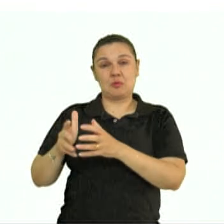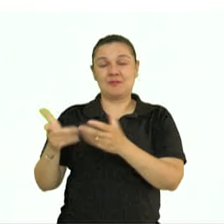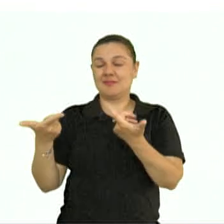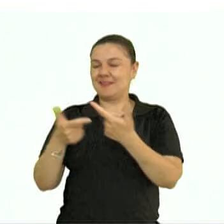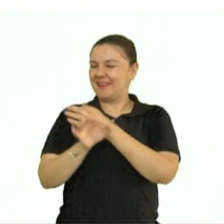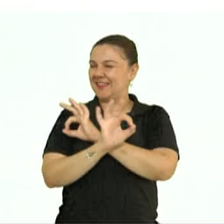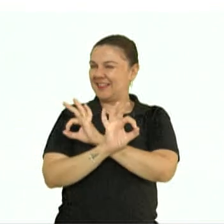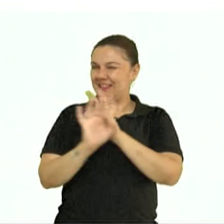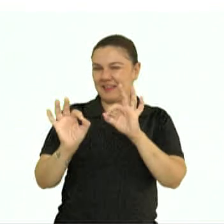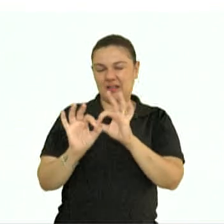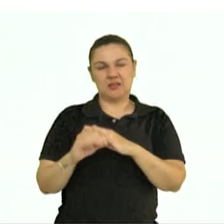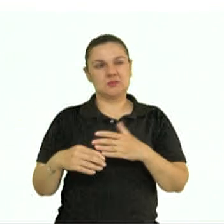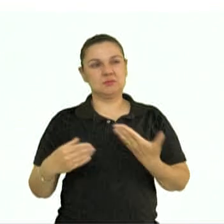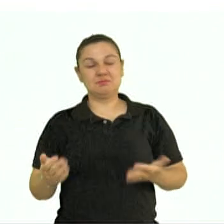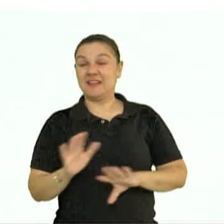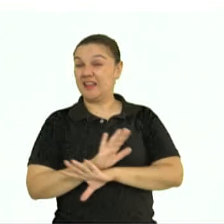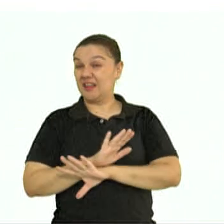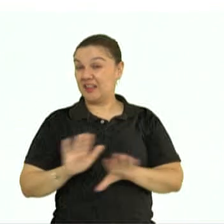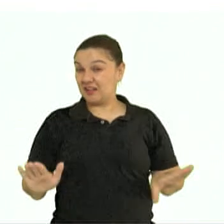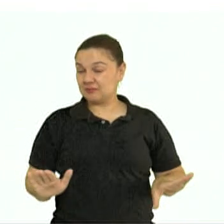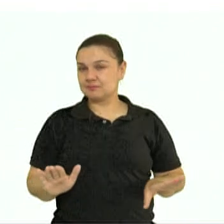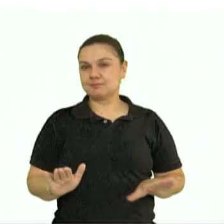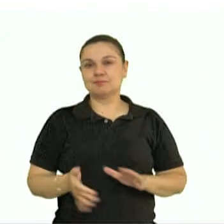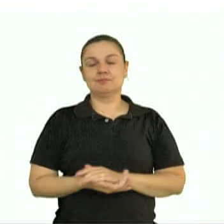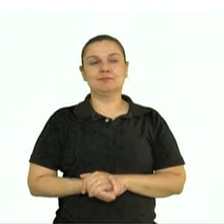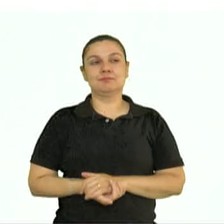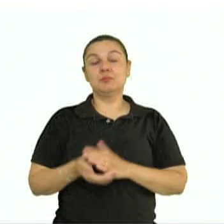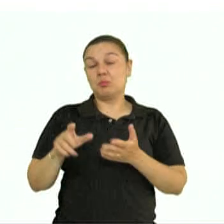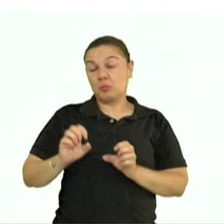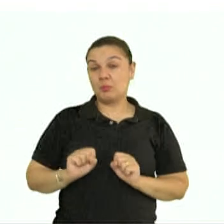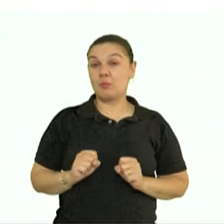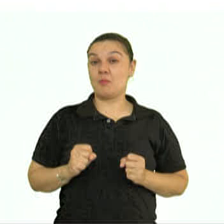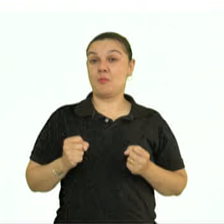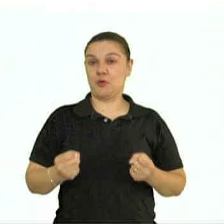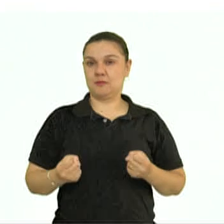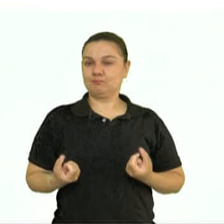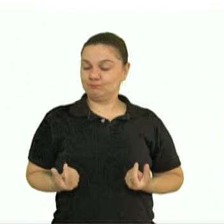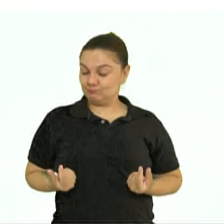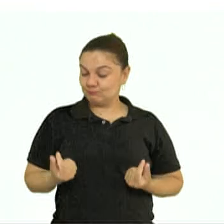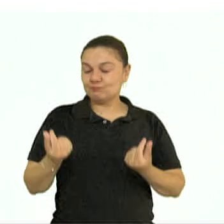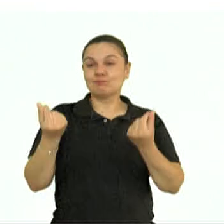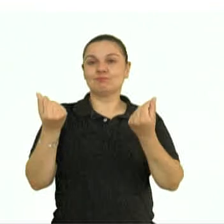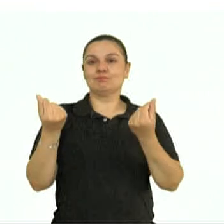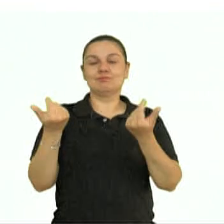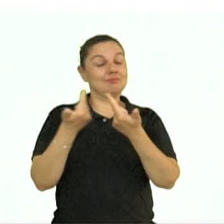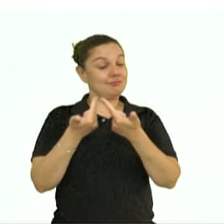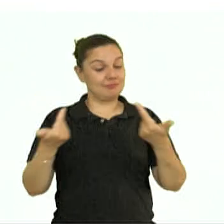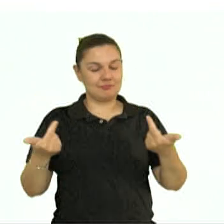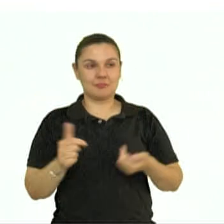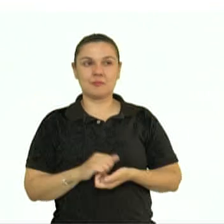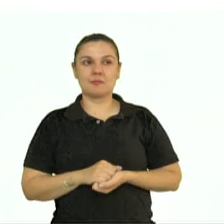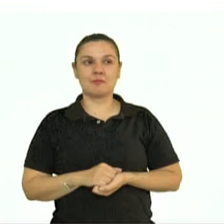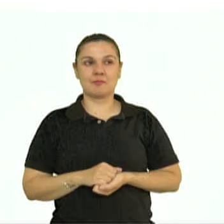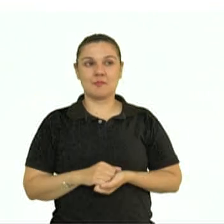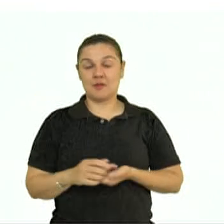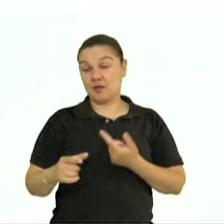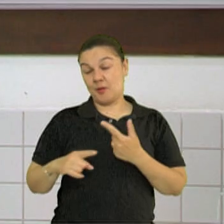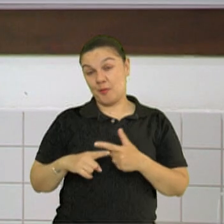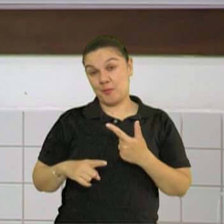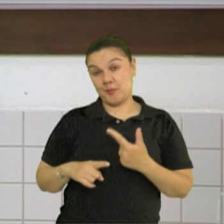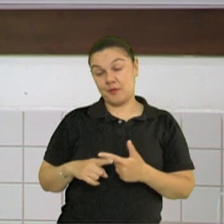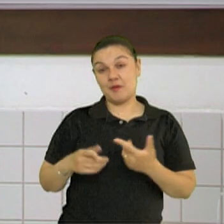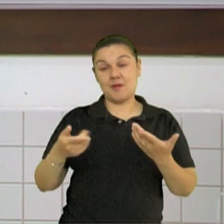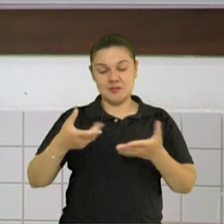quase nada ou pouco, o quê? Pouca ostentação. É isso que ele tem ali. Por quê? Porque